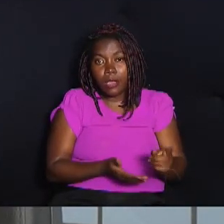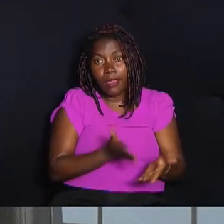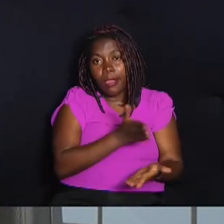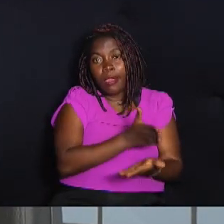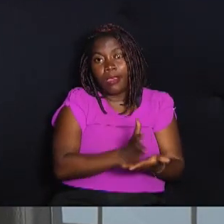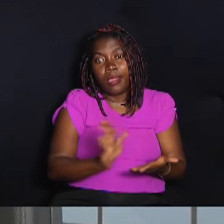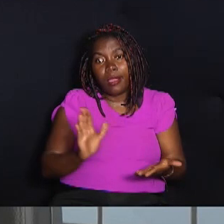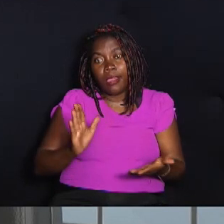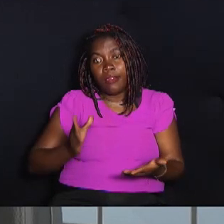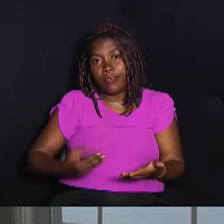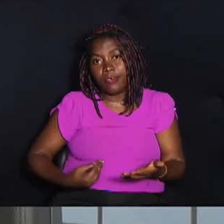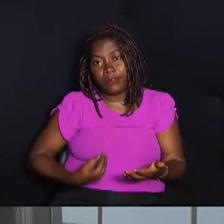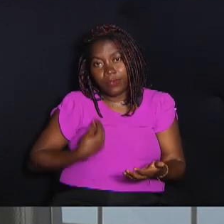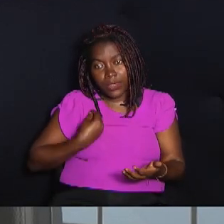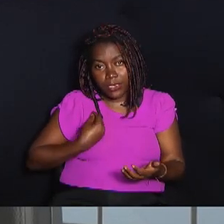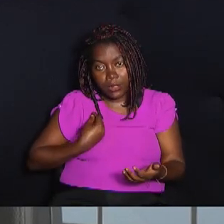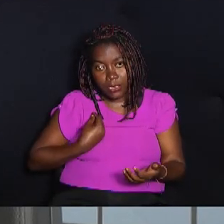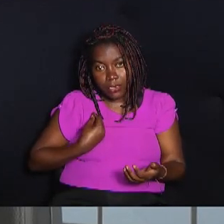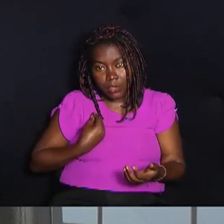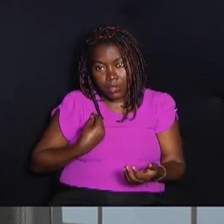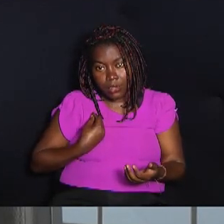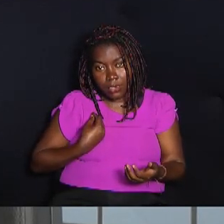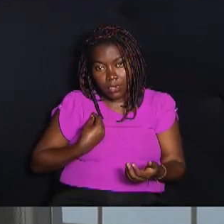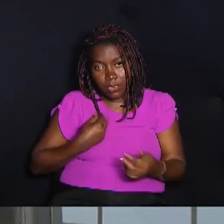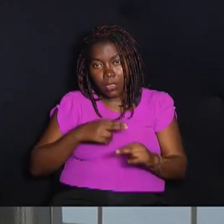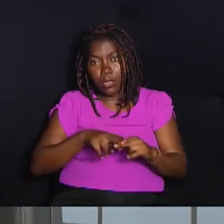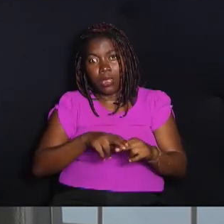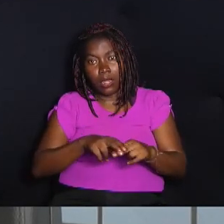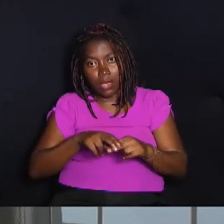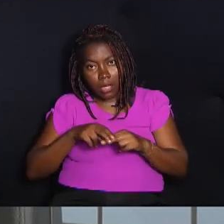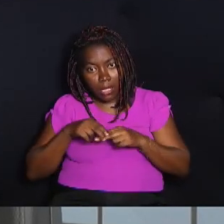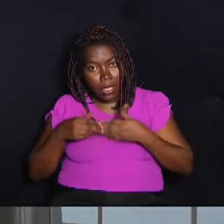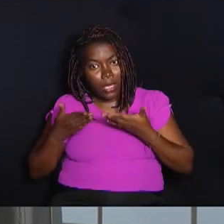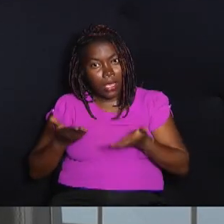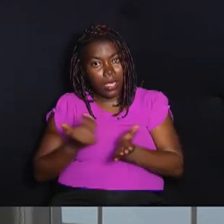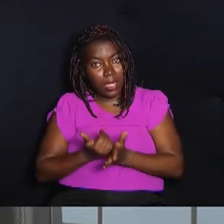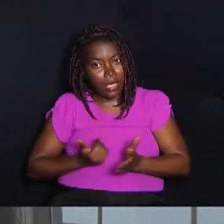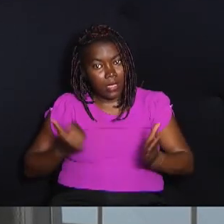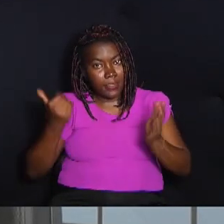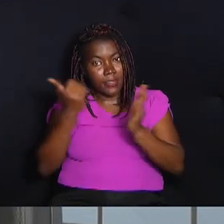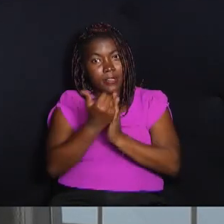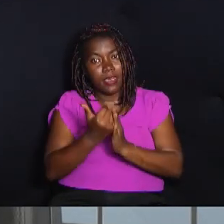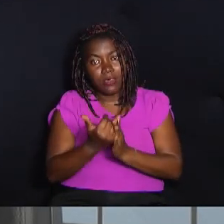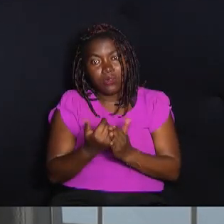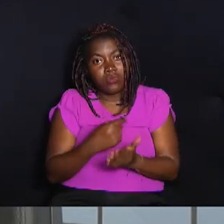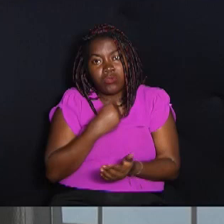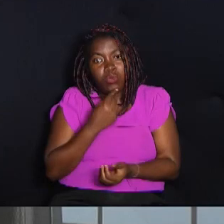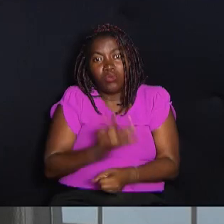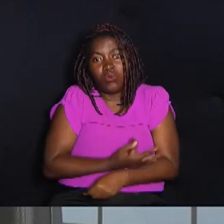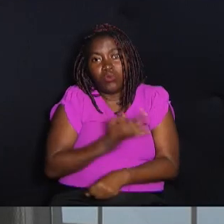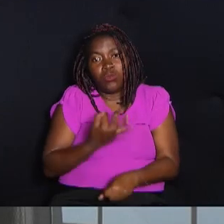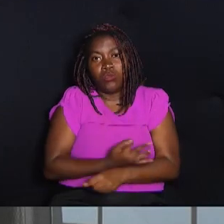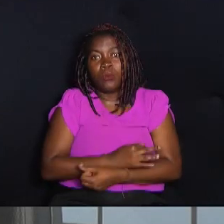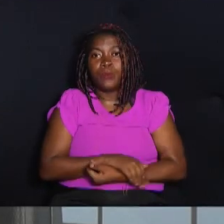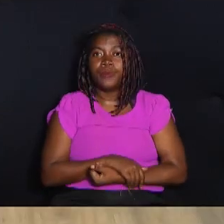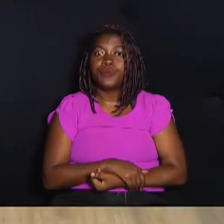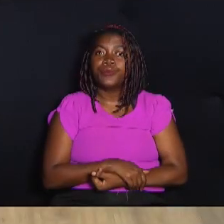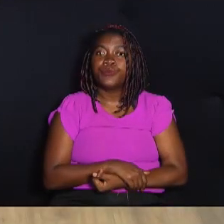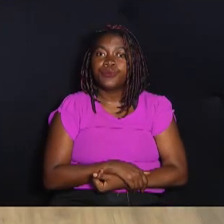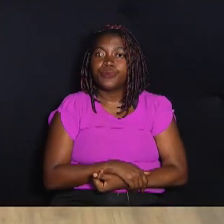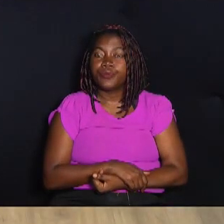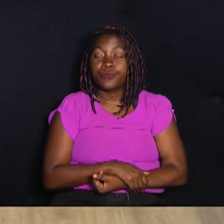da vida. Então, por conta desse excesso que não dá para ser controlado.